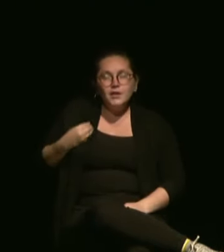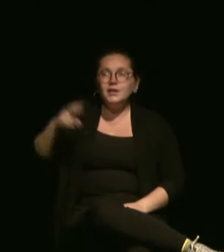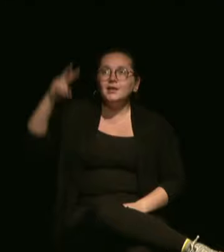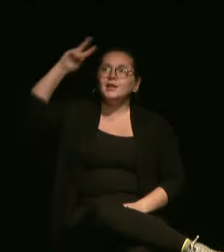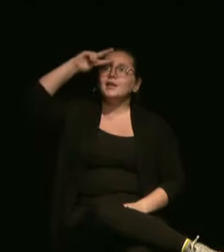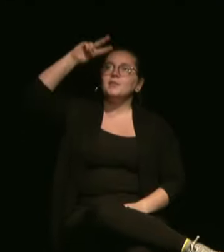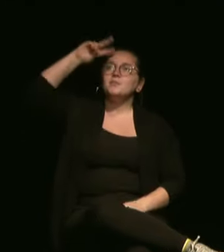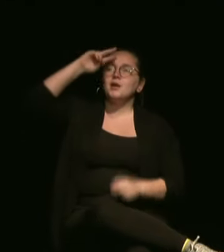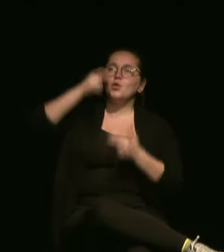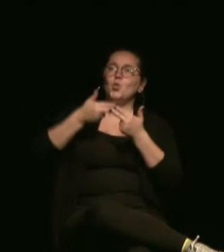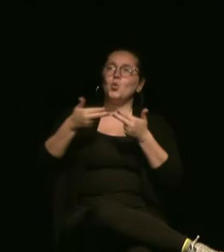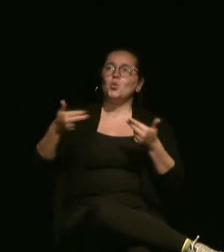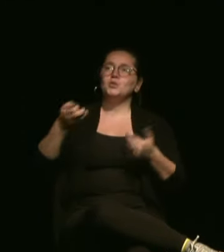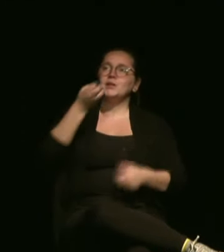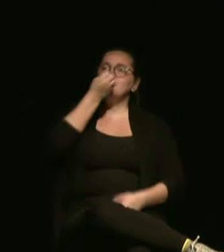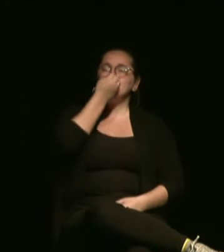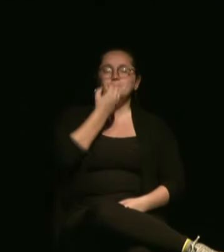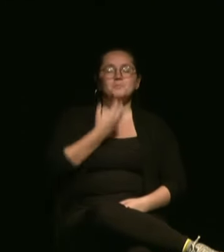e abençoados.